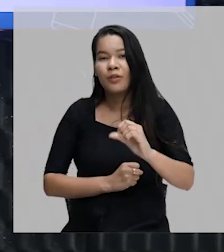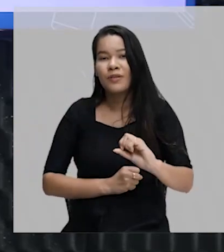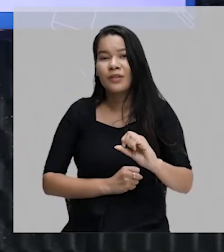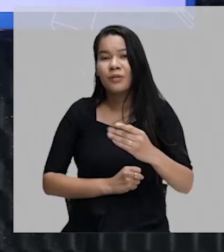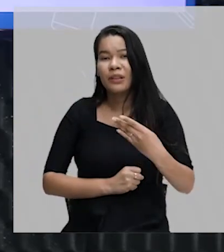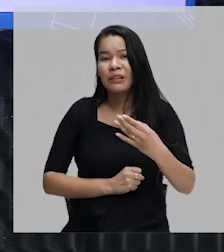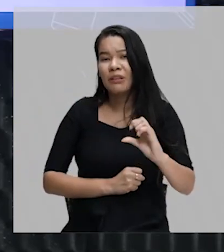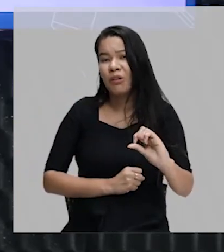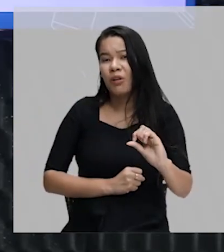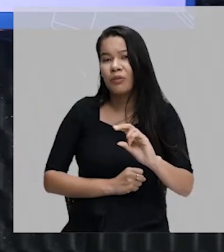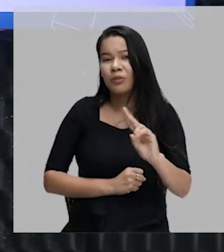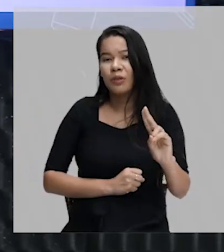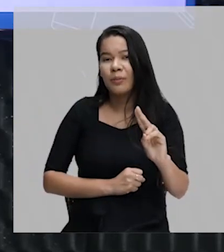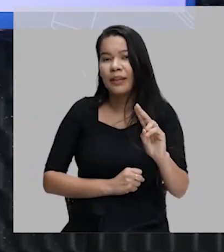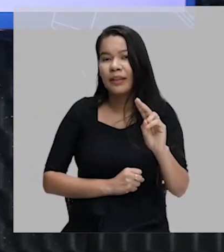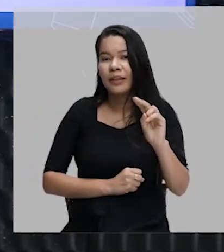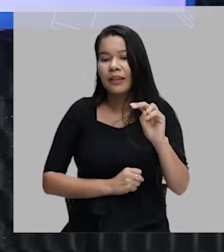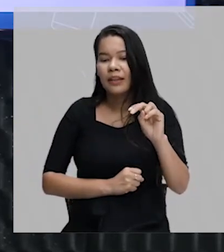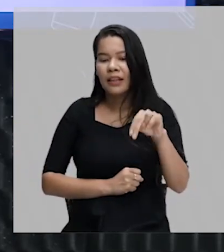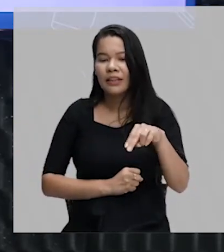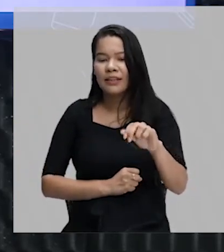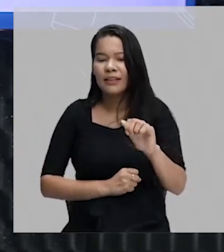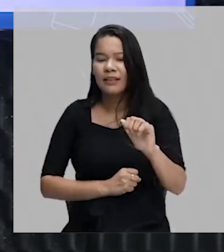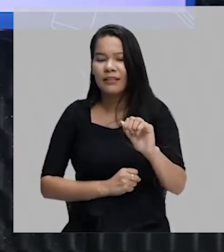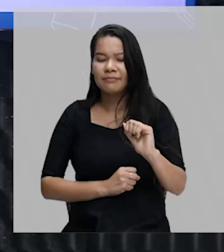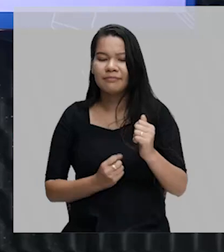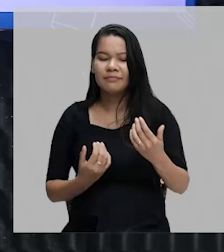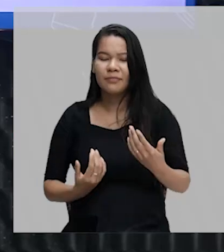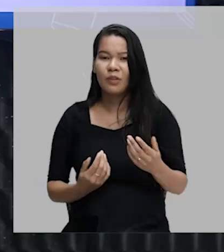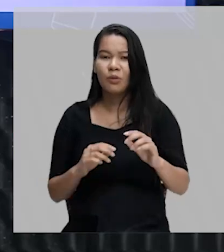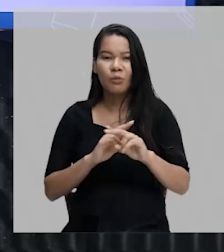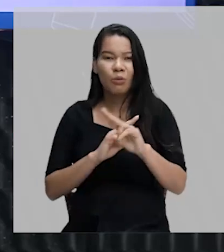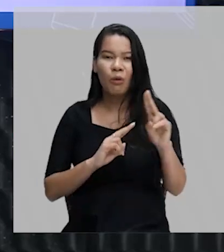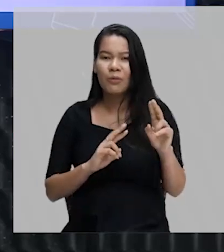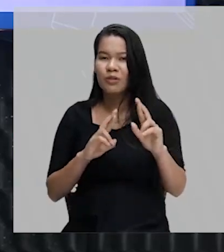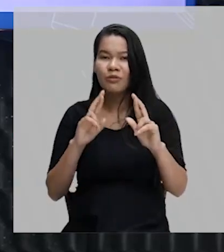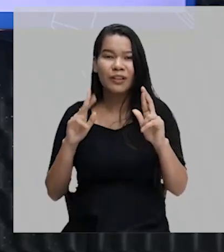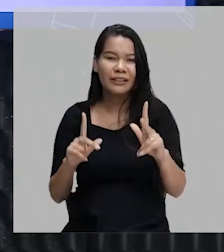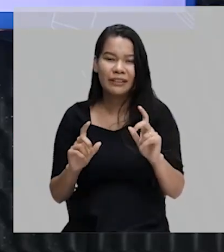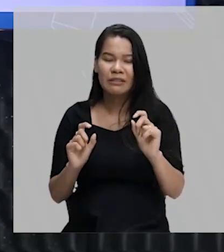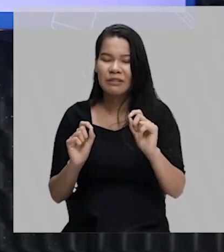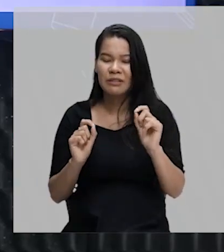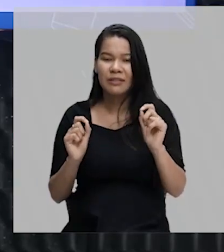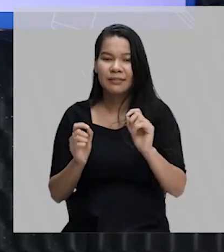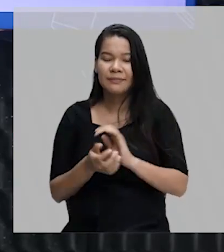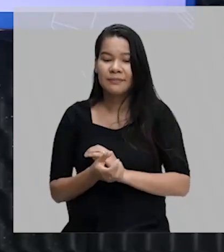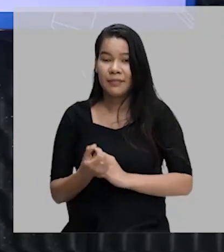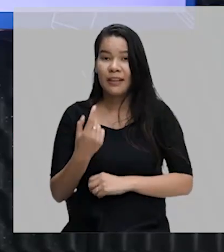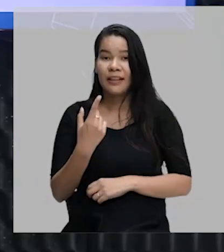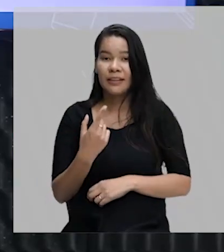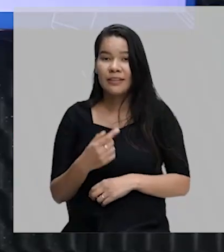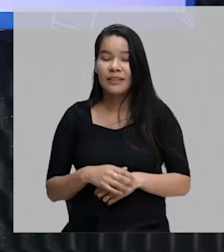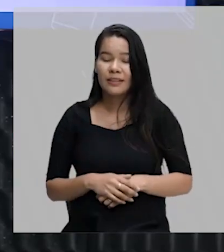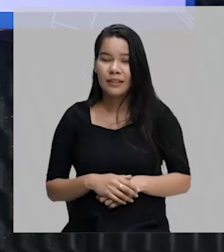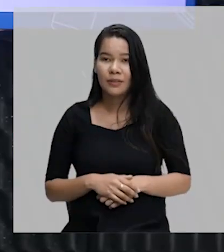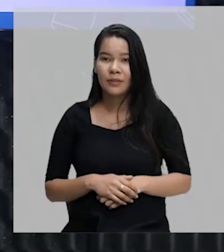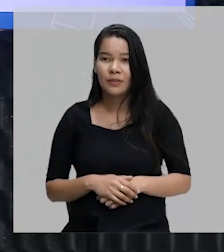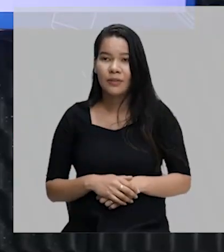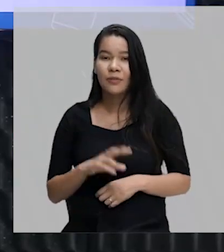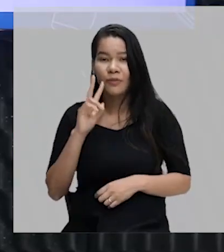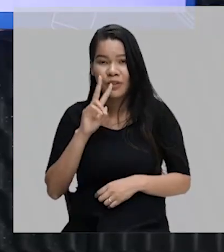aí, chamava-se ENIAC. Pois é, olha só de onde vem a questão